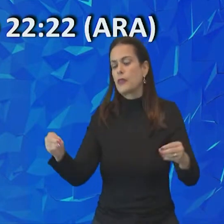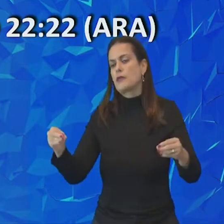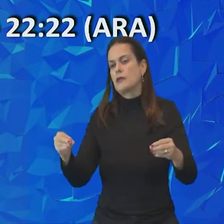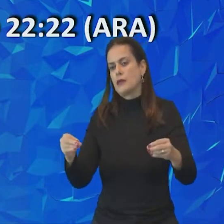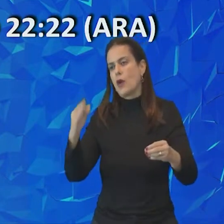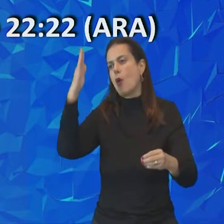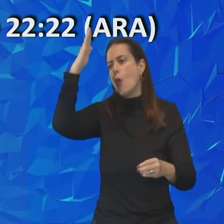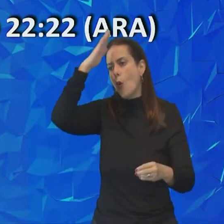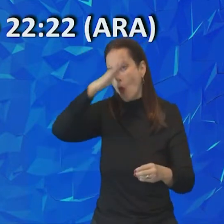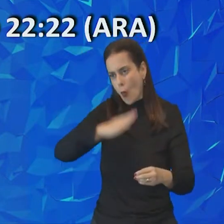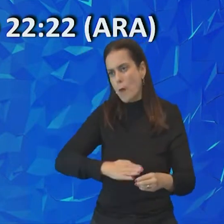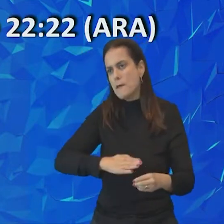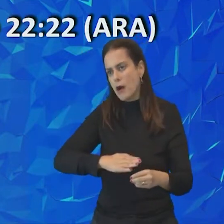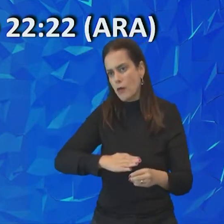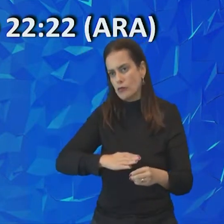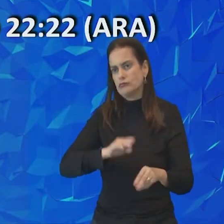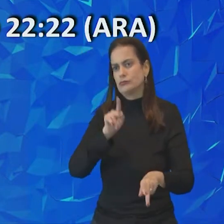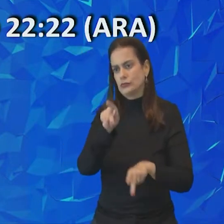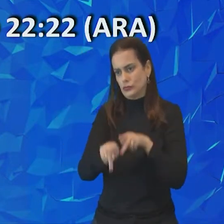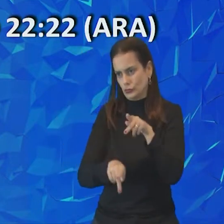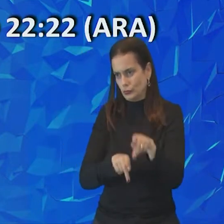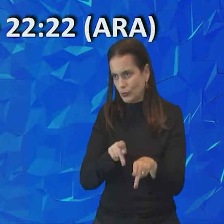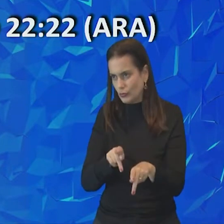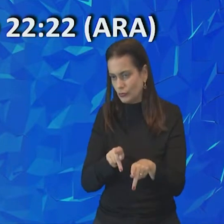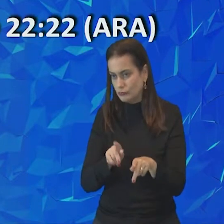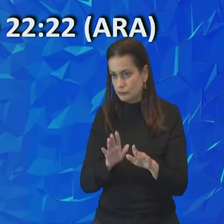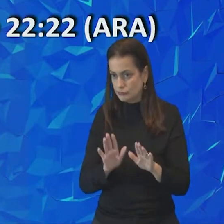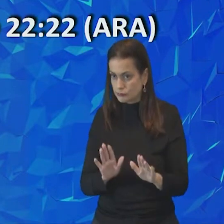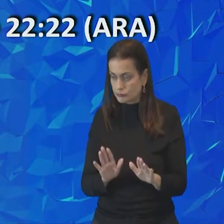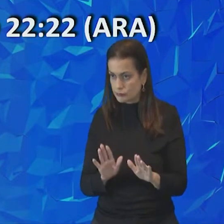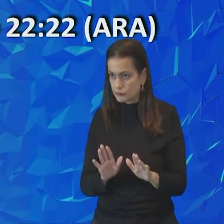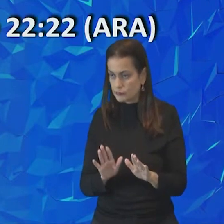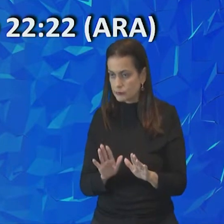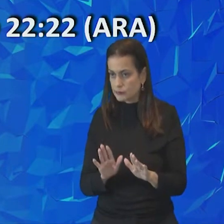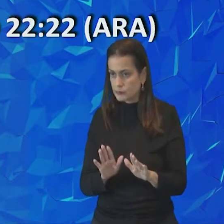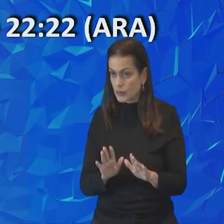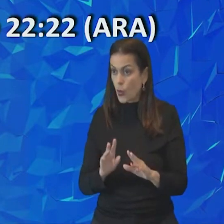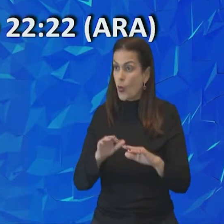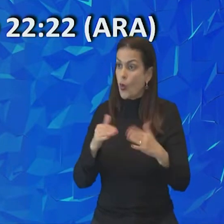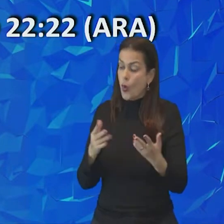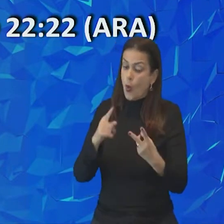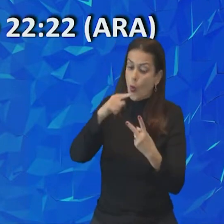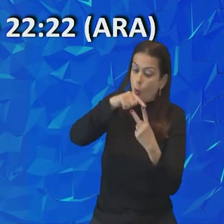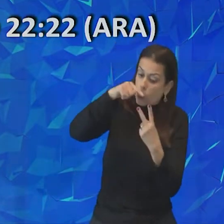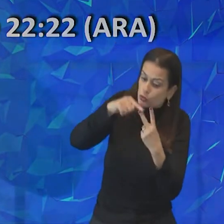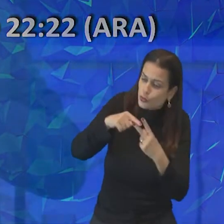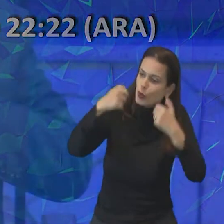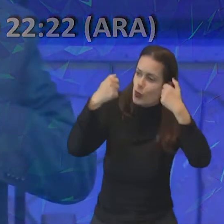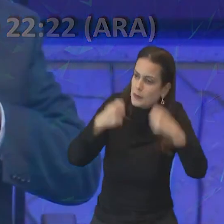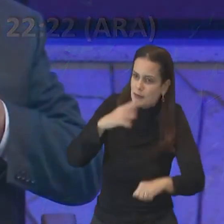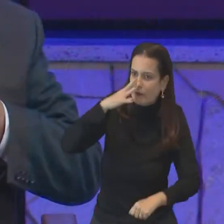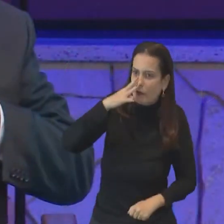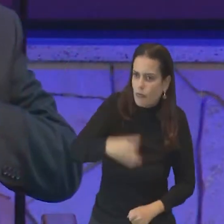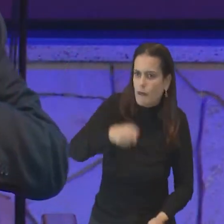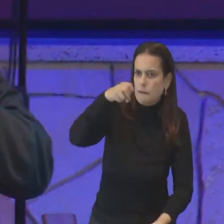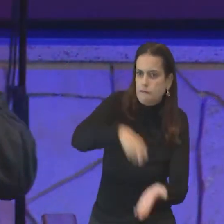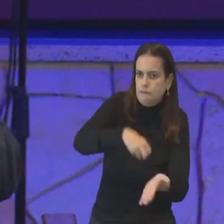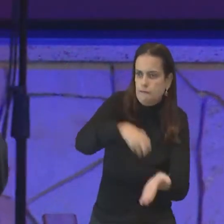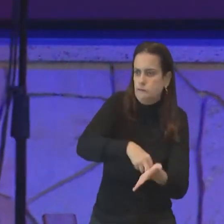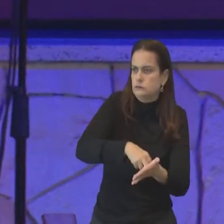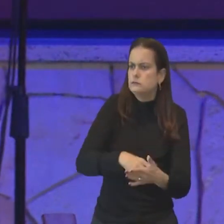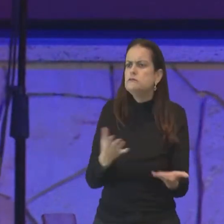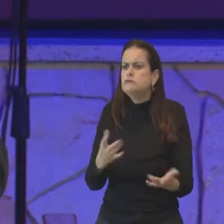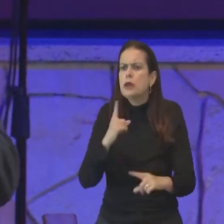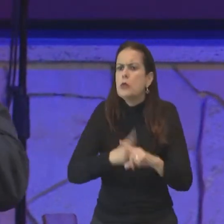de Israel. Eliminarás o mal de Israel. Cadê o homem? Por